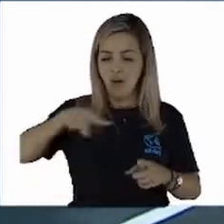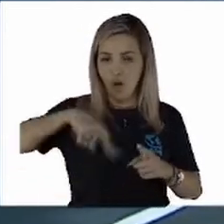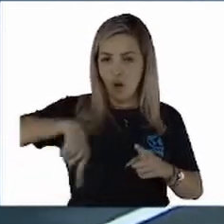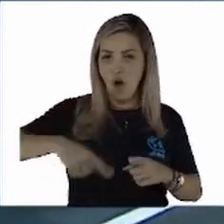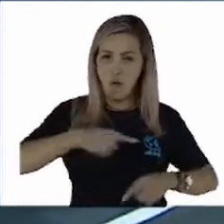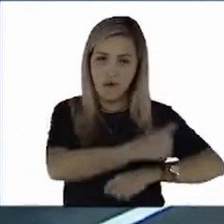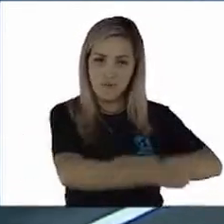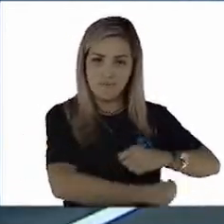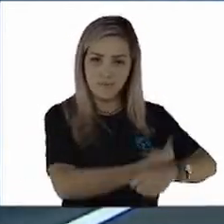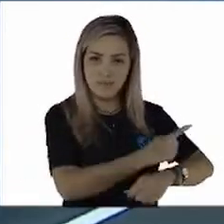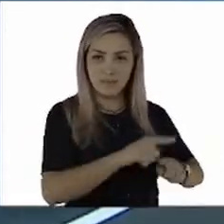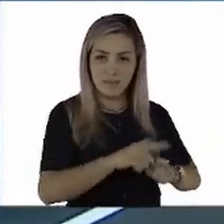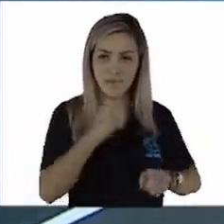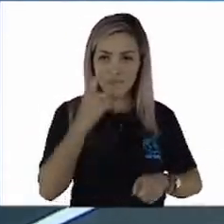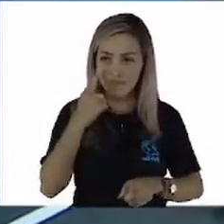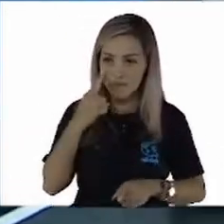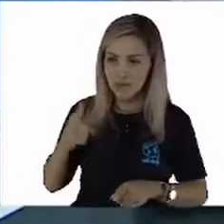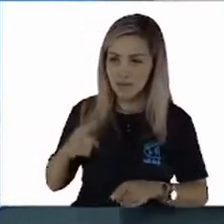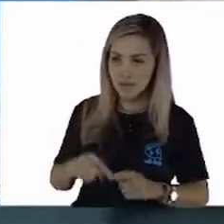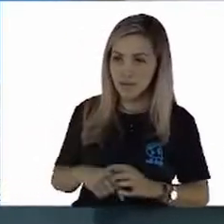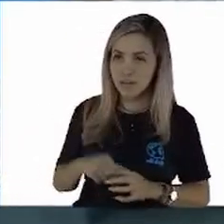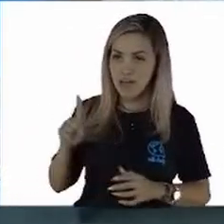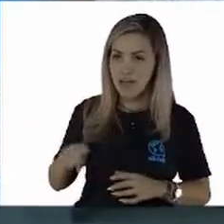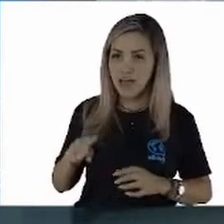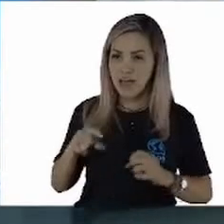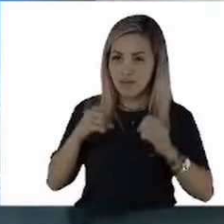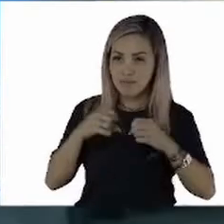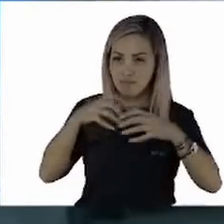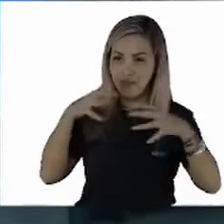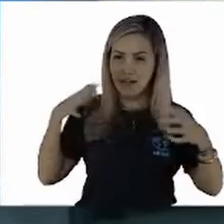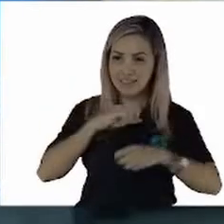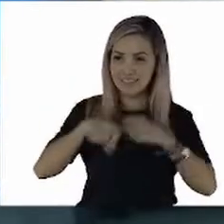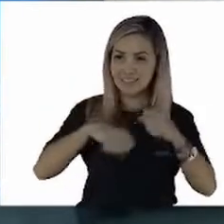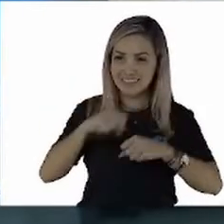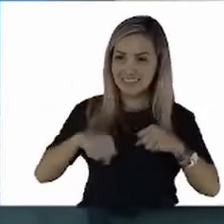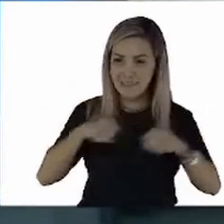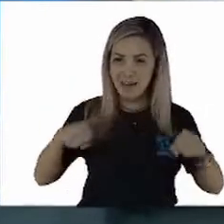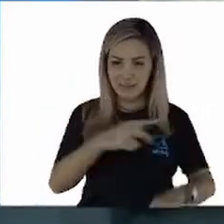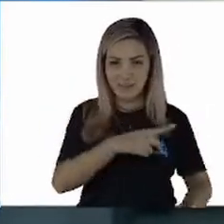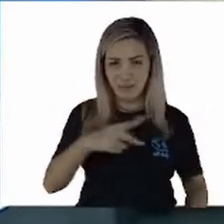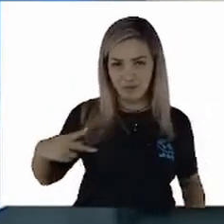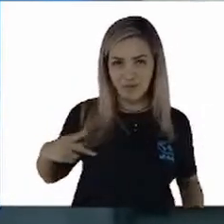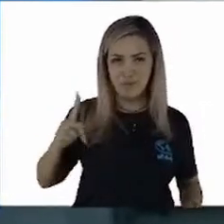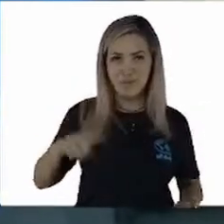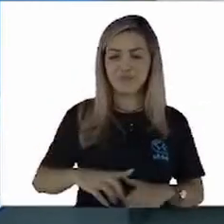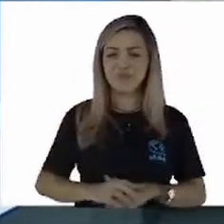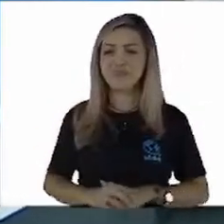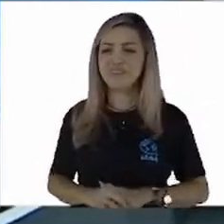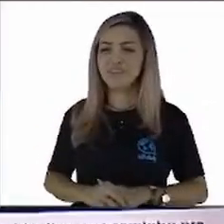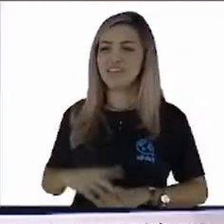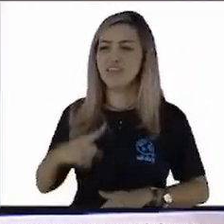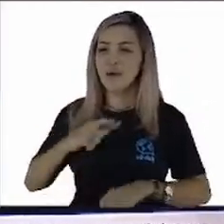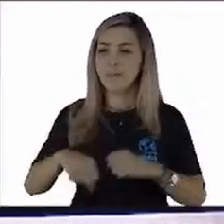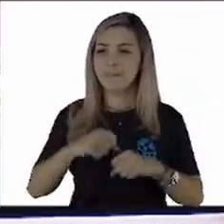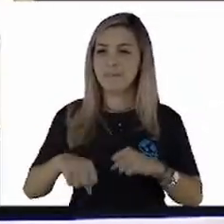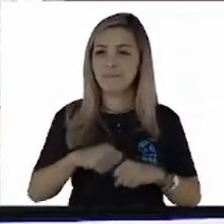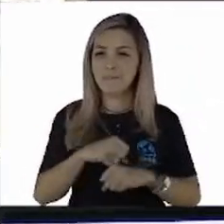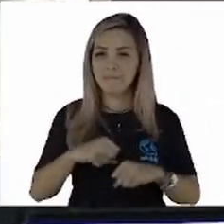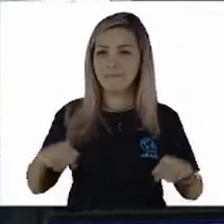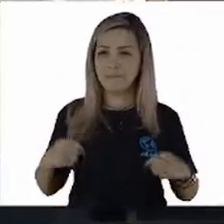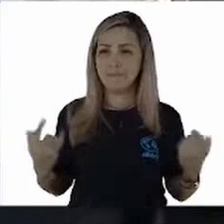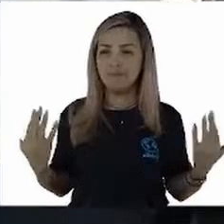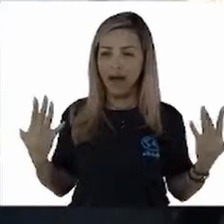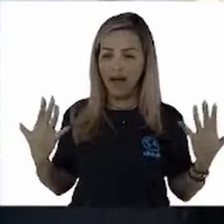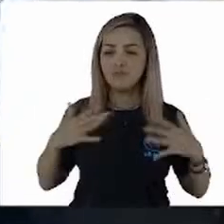Robson, no braço também. Olha lá, Vitor Hugo. É a mágica do pastor. Tá amarrado, ó. Todo amarrado. Eu estou amarrado nas mãos,